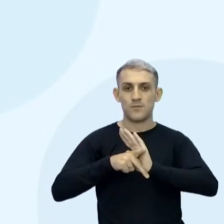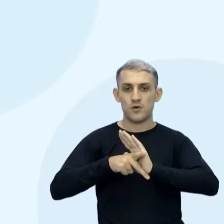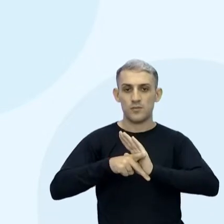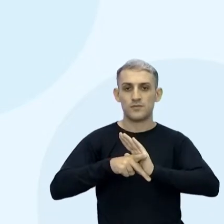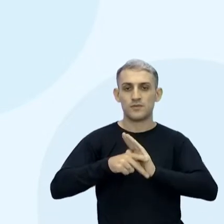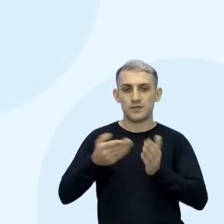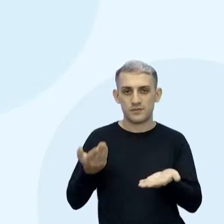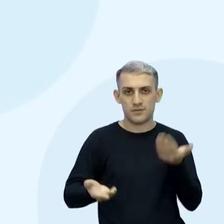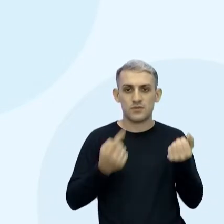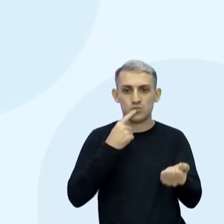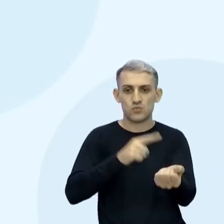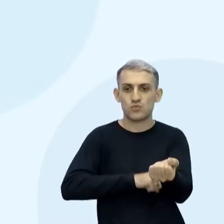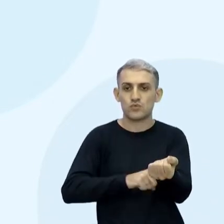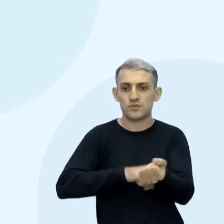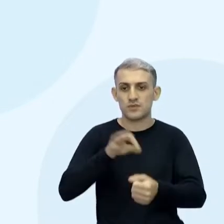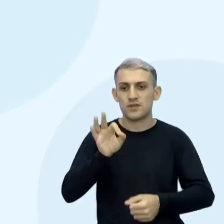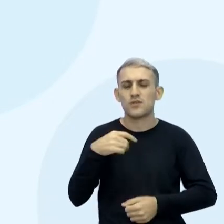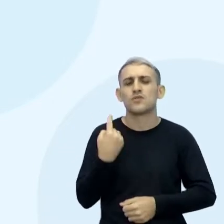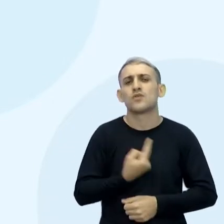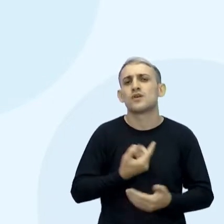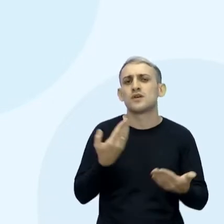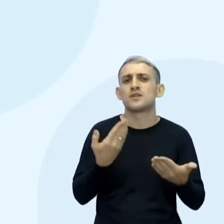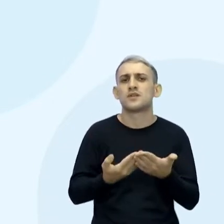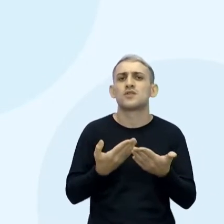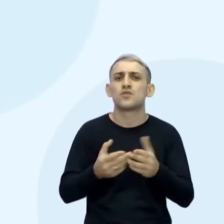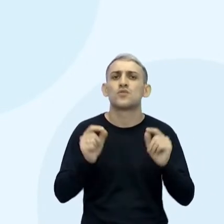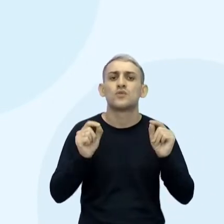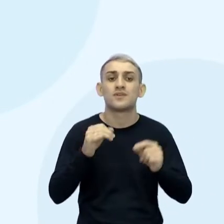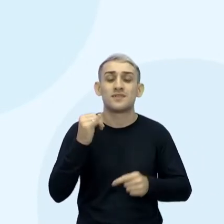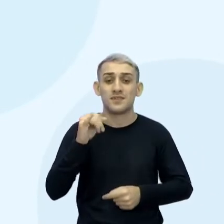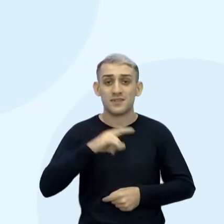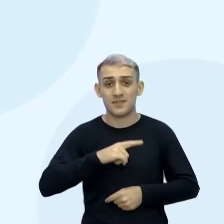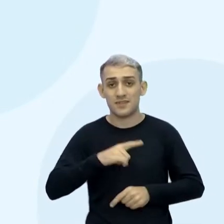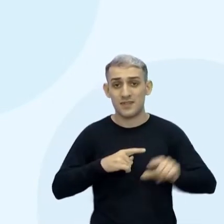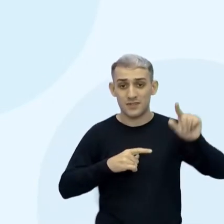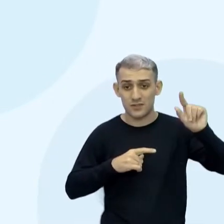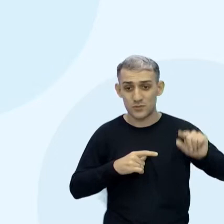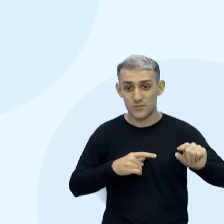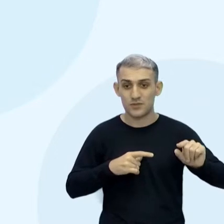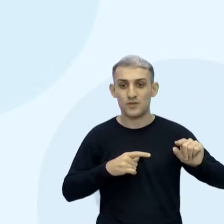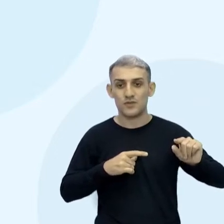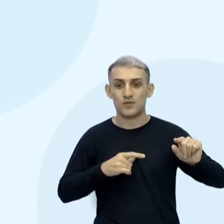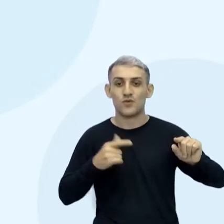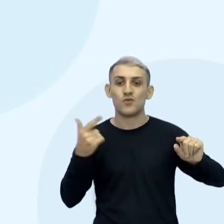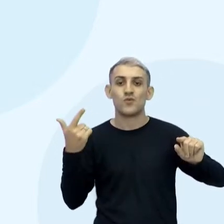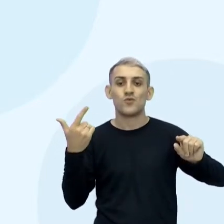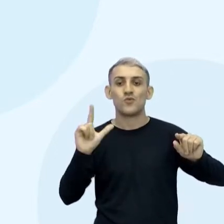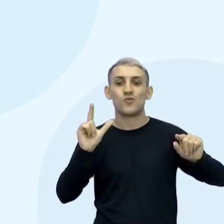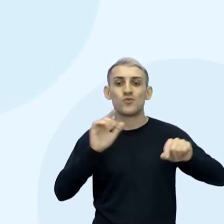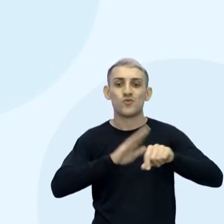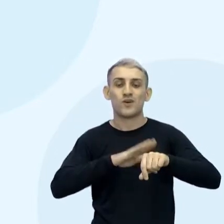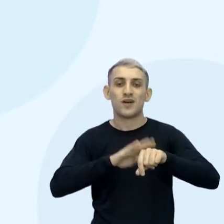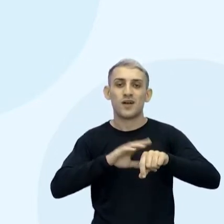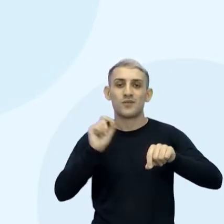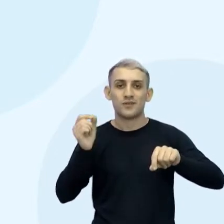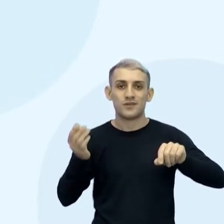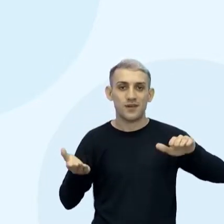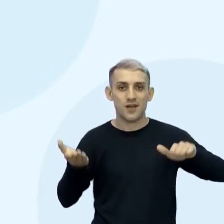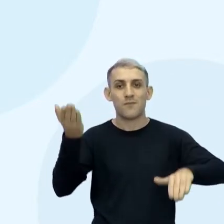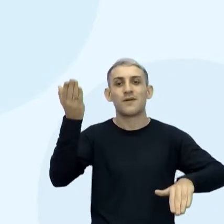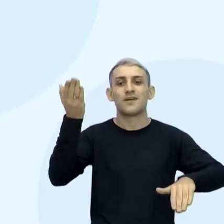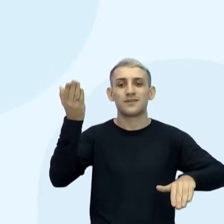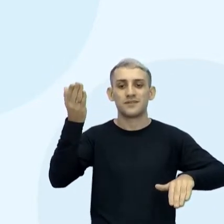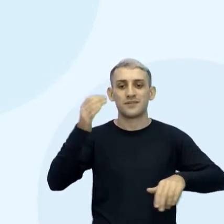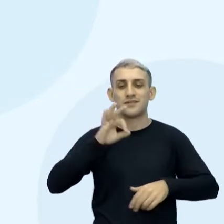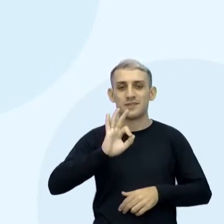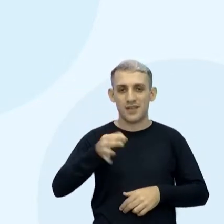do sangue. Então, a gente estudou que se diminui um lado, qual é a tendência, então,